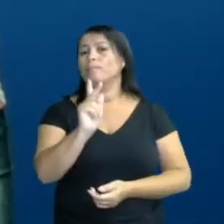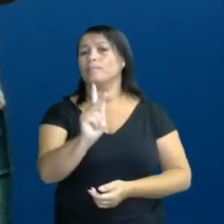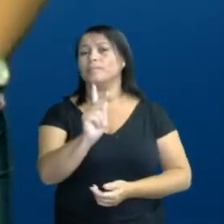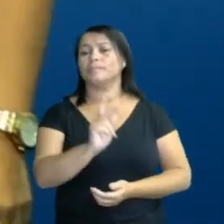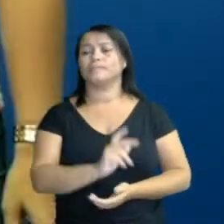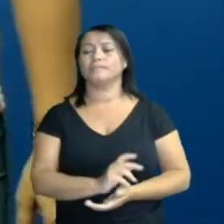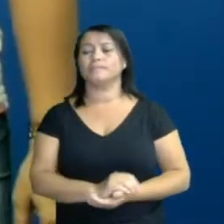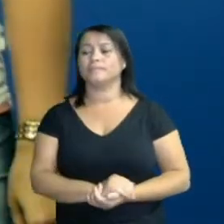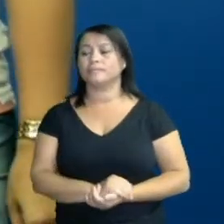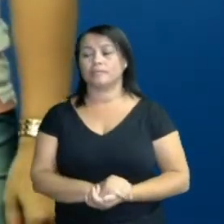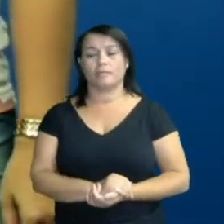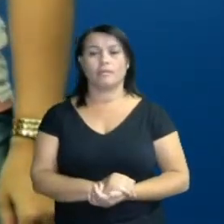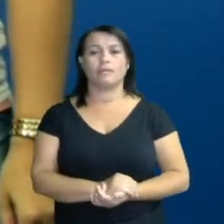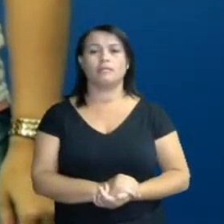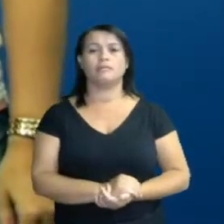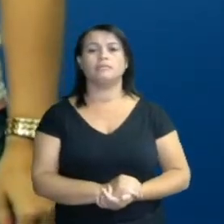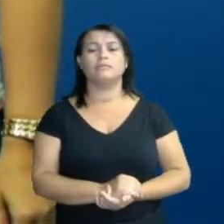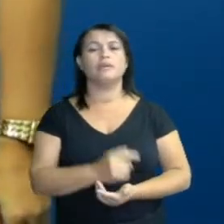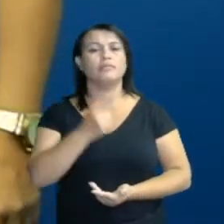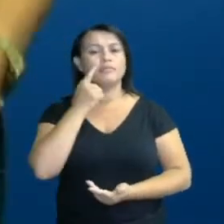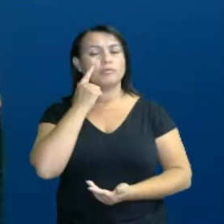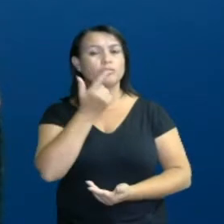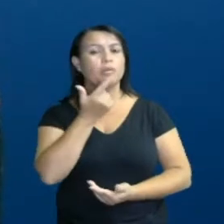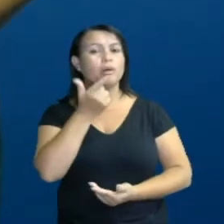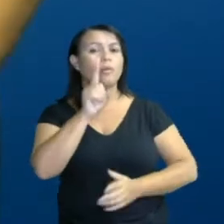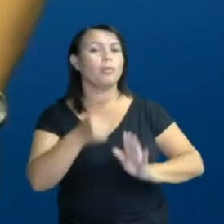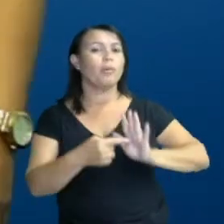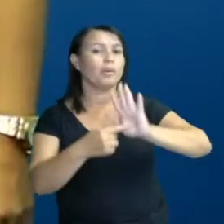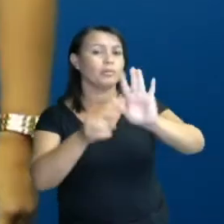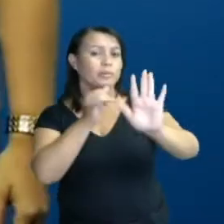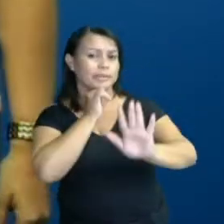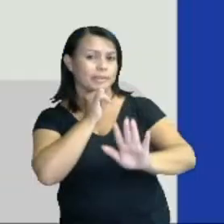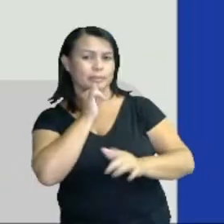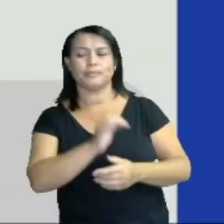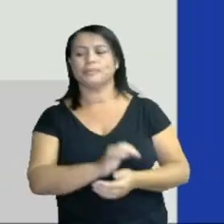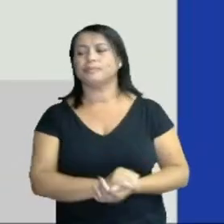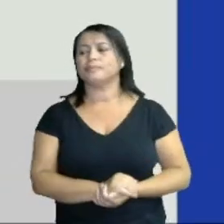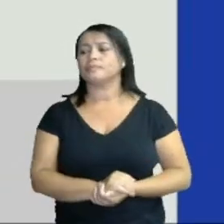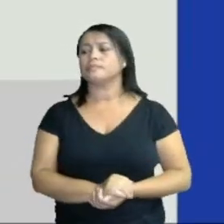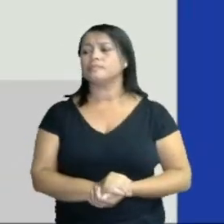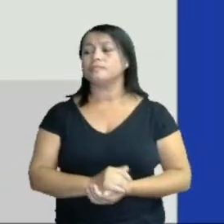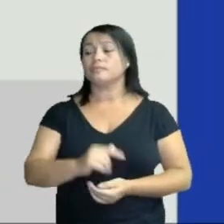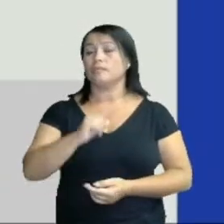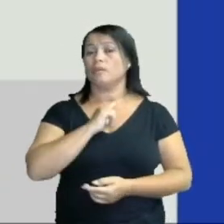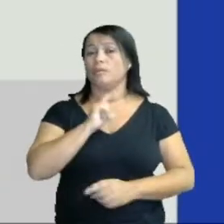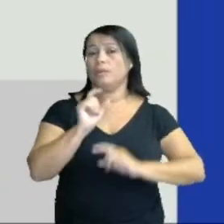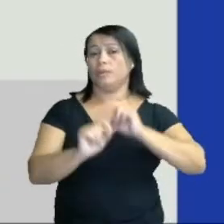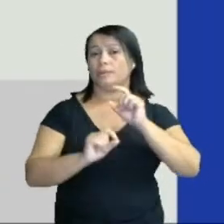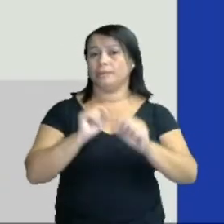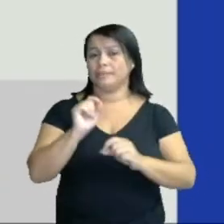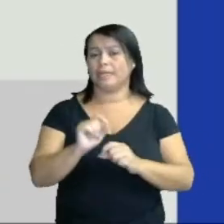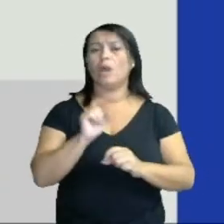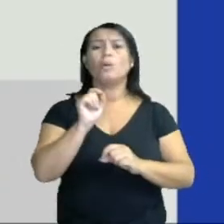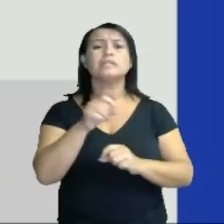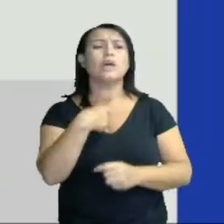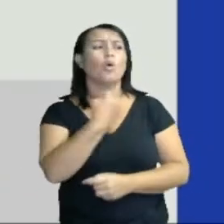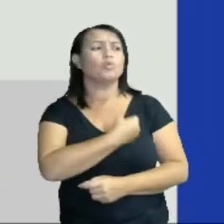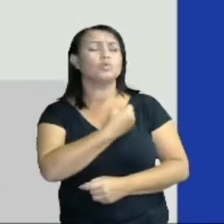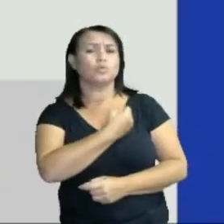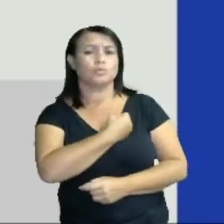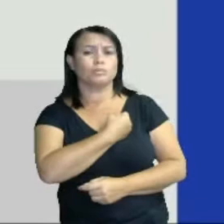ok? Então, vamos para o nosso próximo exemplo. Eu tenho o seguinte. O que são